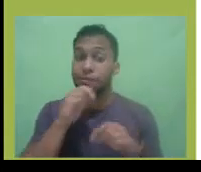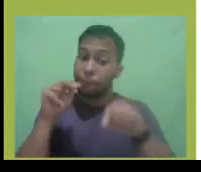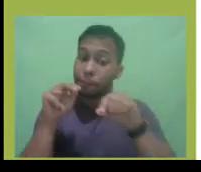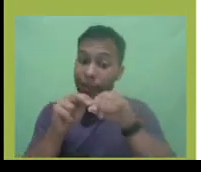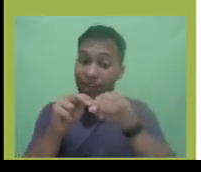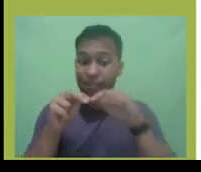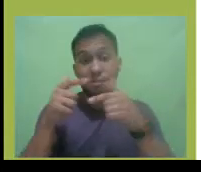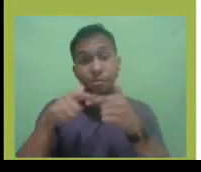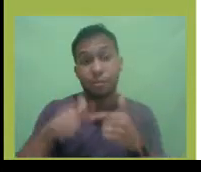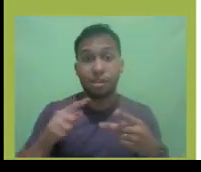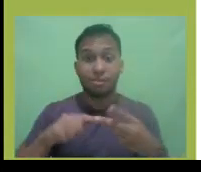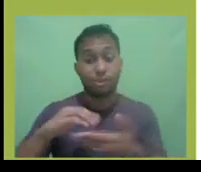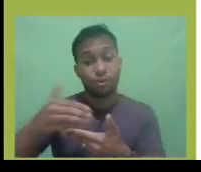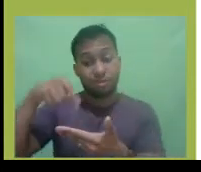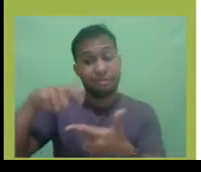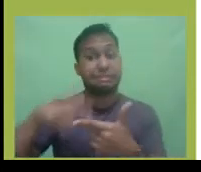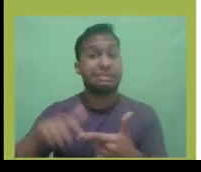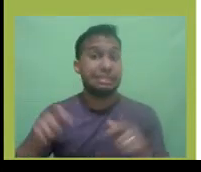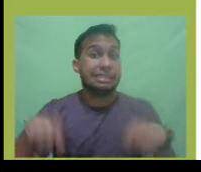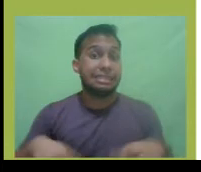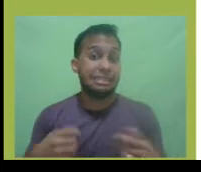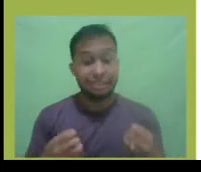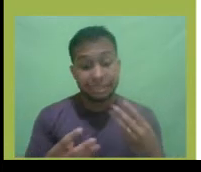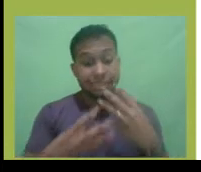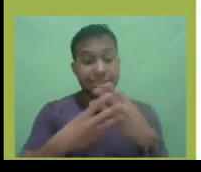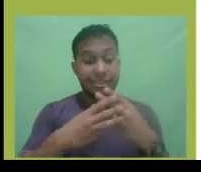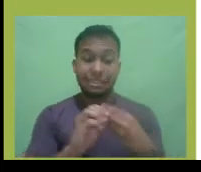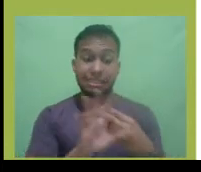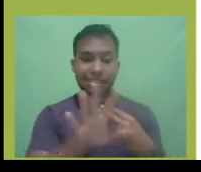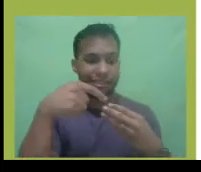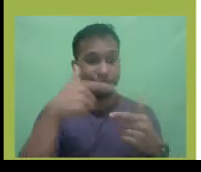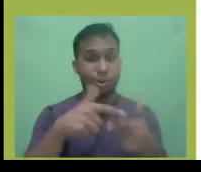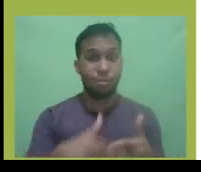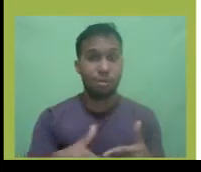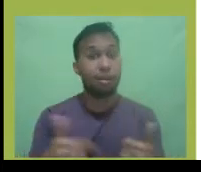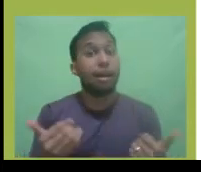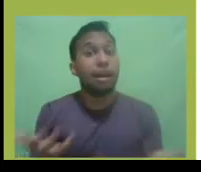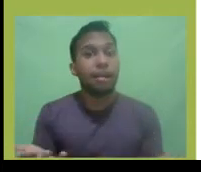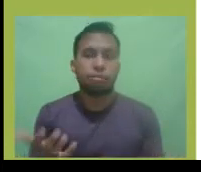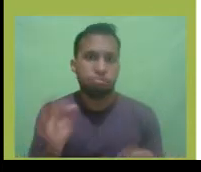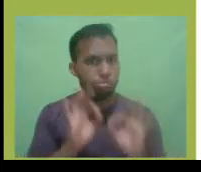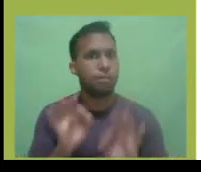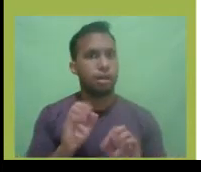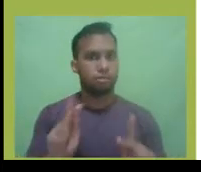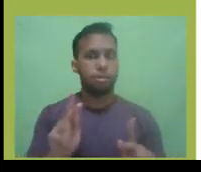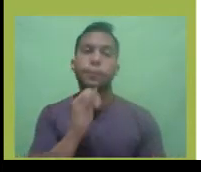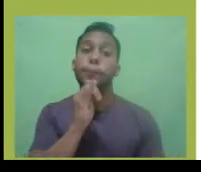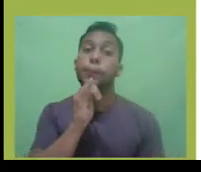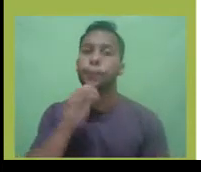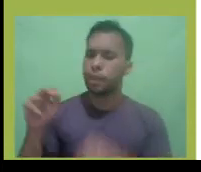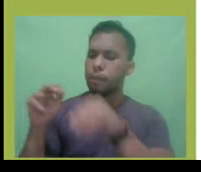você levar, algum problema com o computador, algum problema com o data show. Então prepare-se para isso. Leve